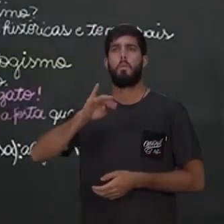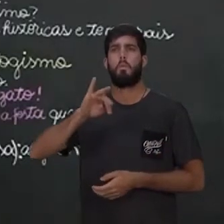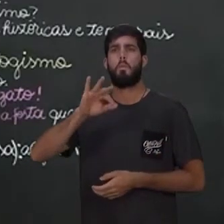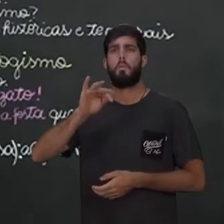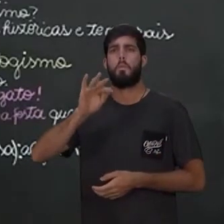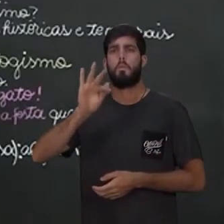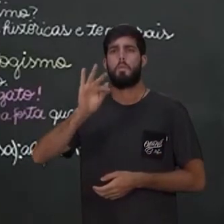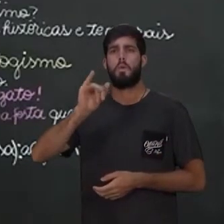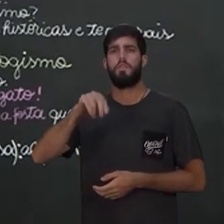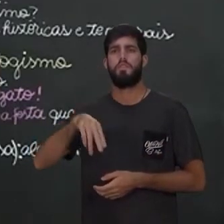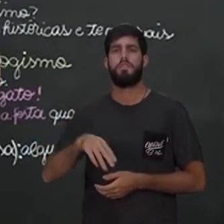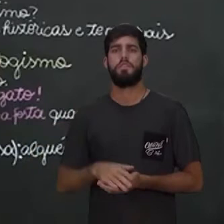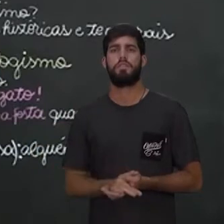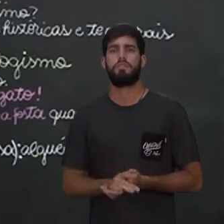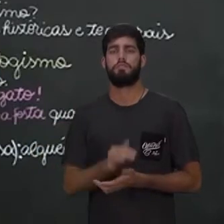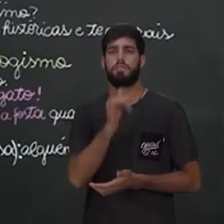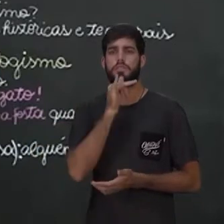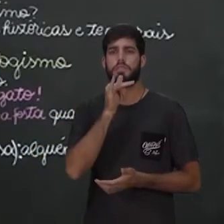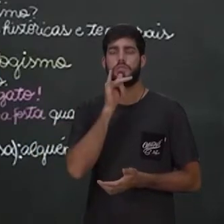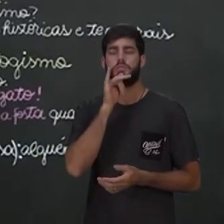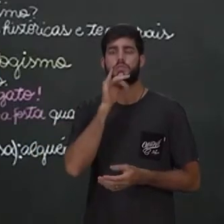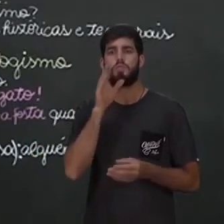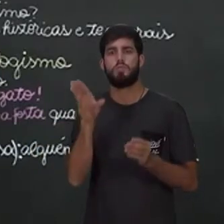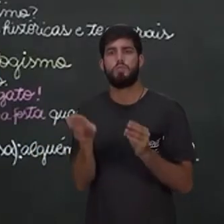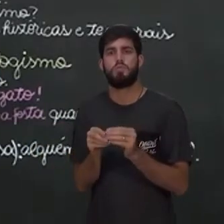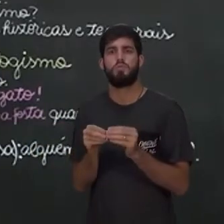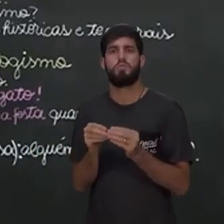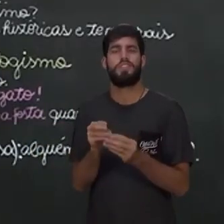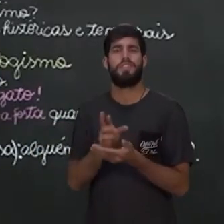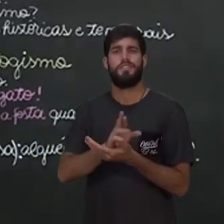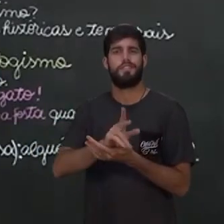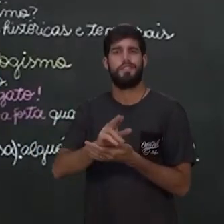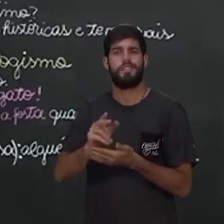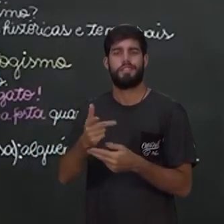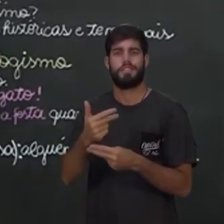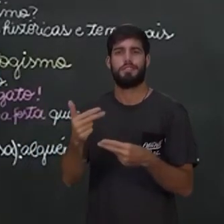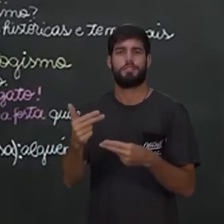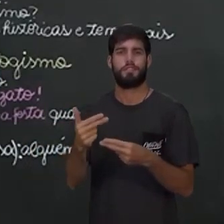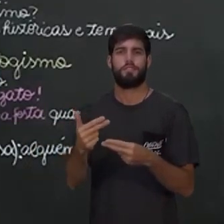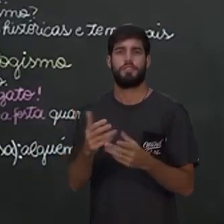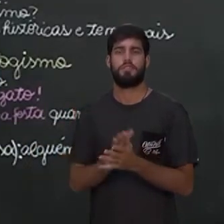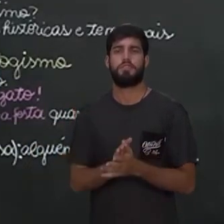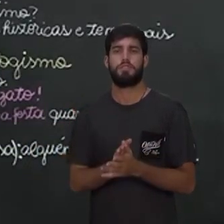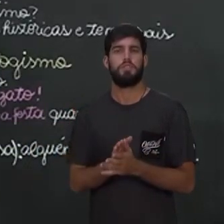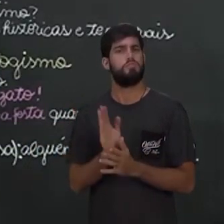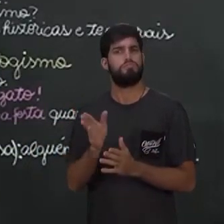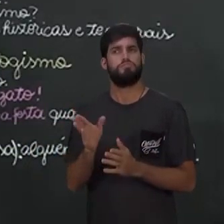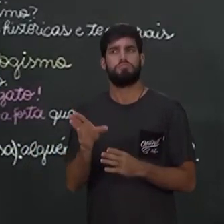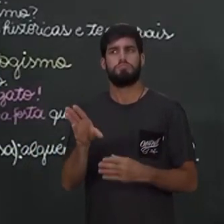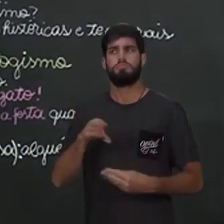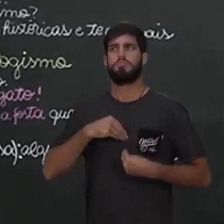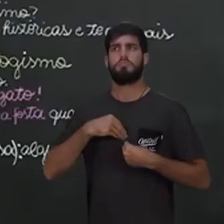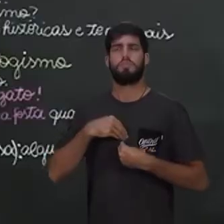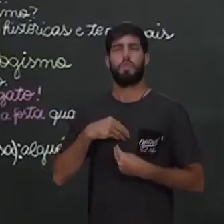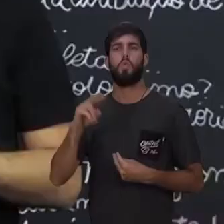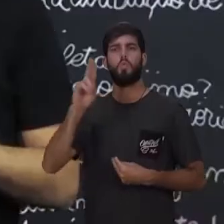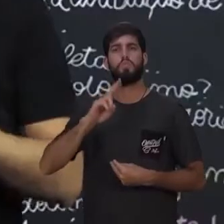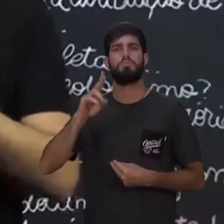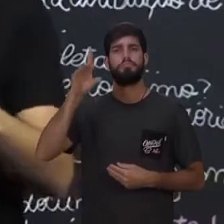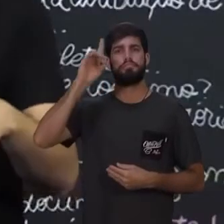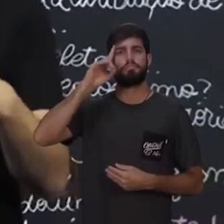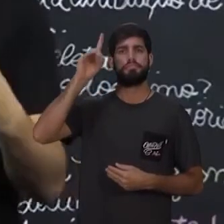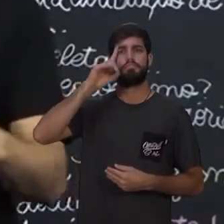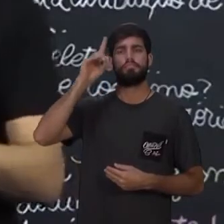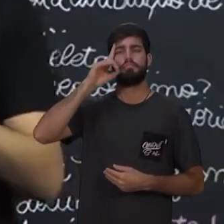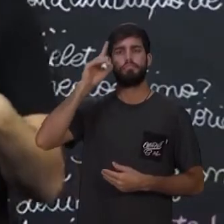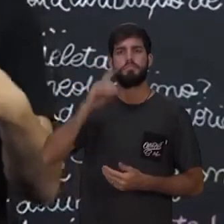de orientações, de indicações para a realização de um trabalho. Acaba incorporando essa palavra e usando no dia a dia. Ou seja, é difícil depois dizer,